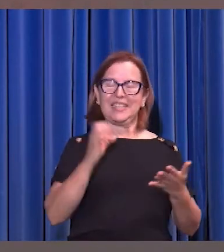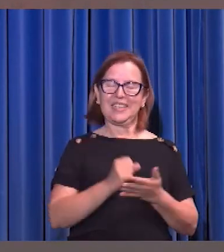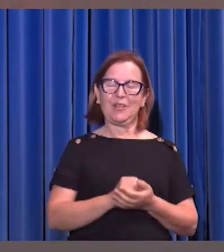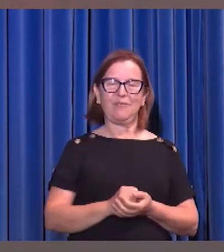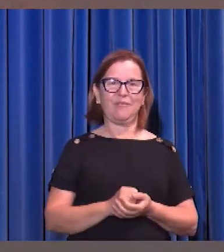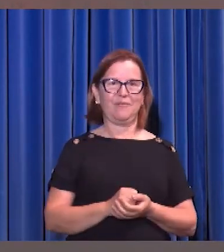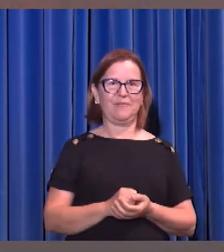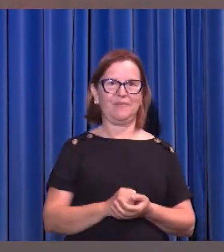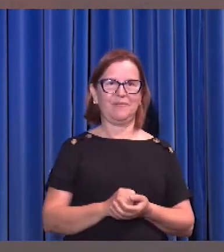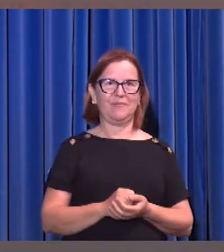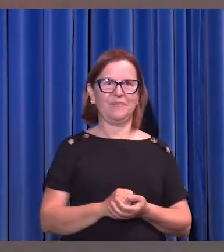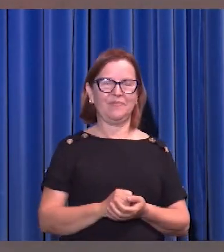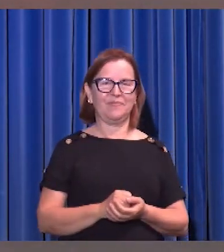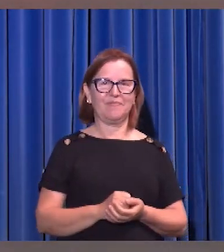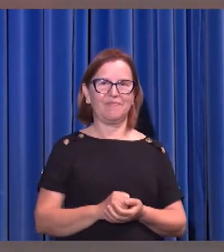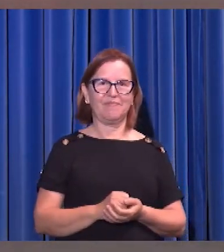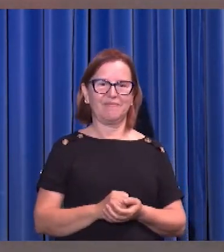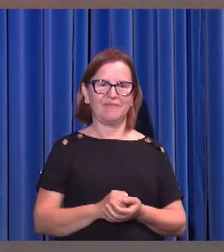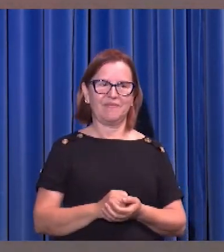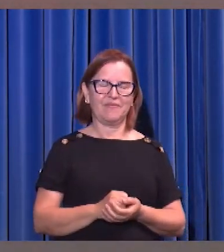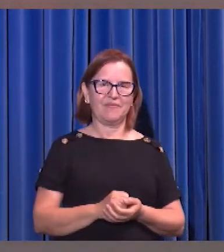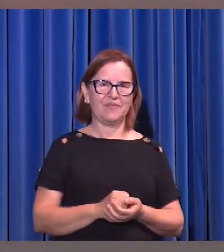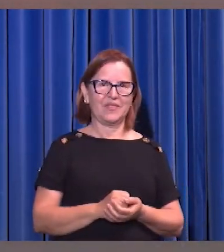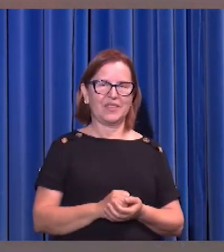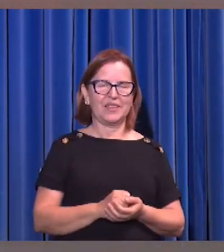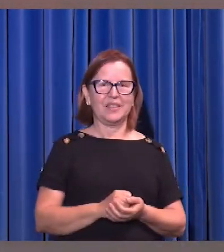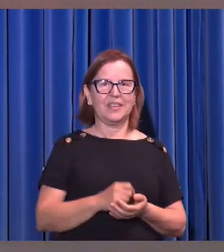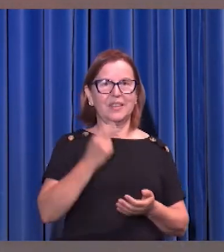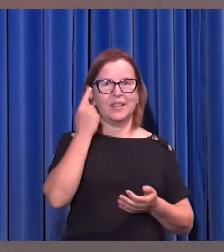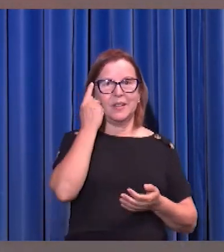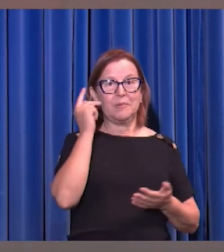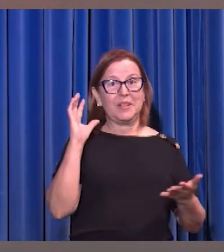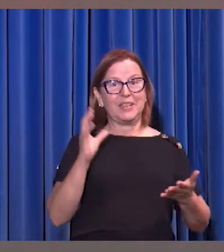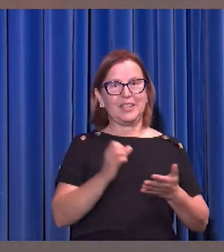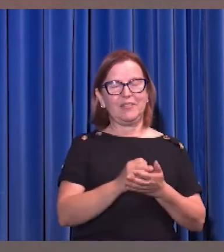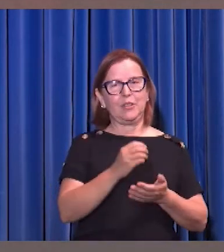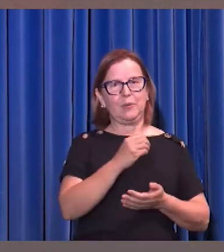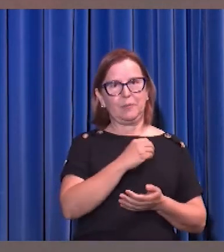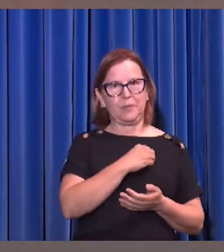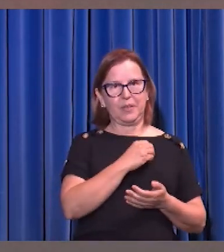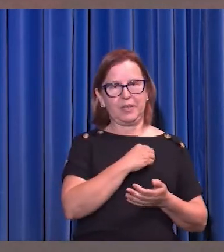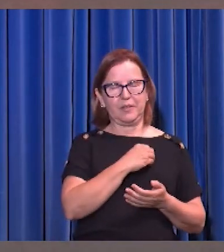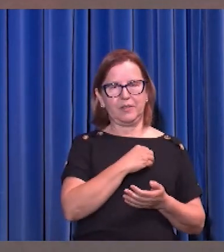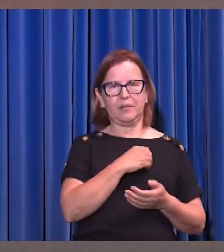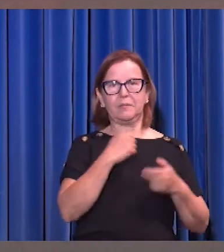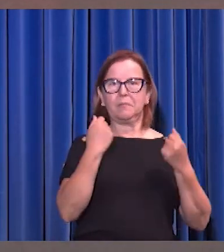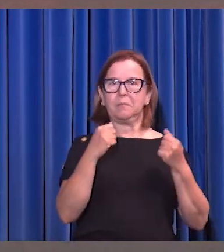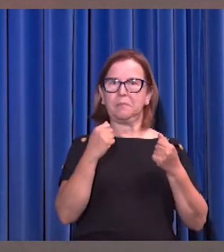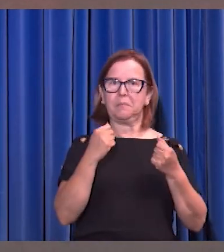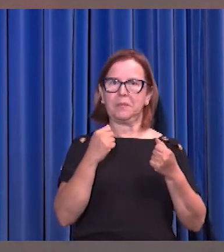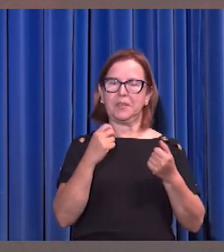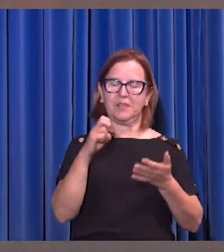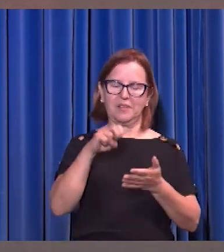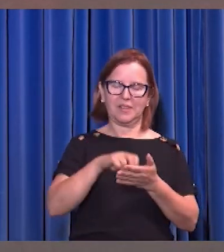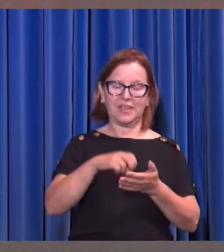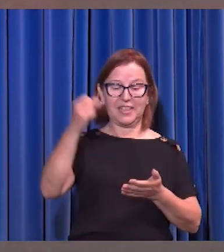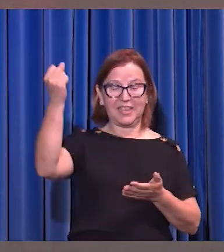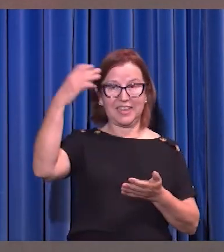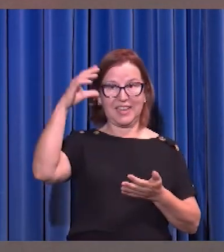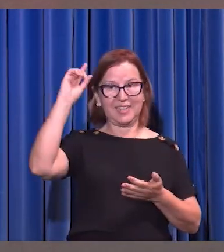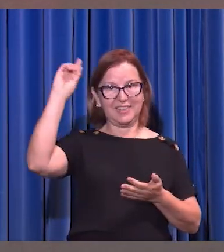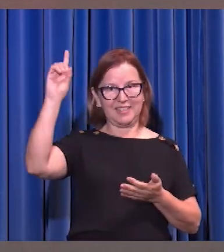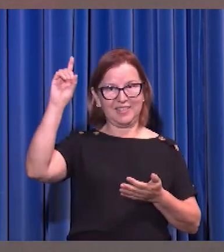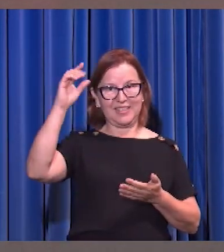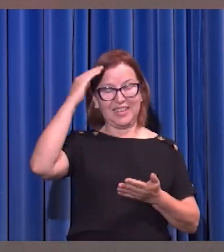si mesmo para a salvação do pecador, a não ser render-se à graça de Deus e crer